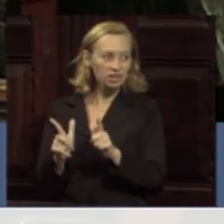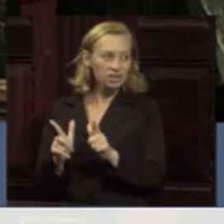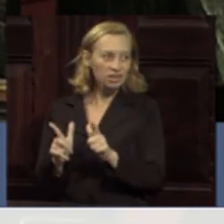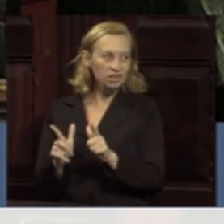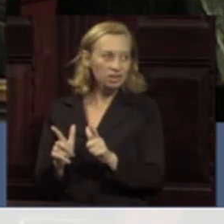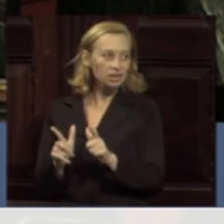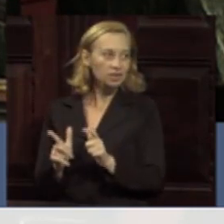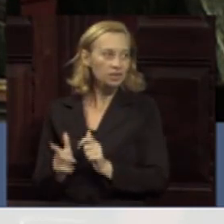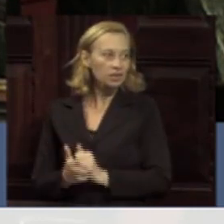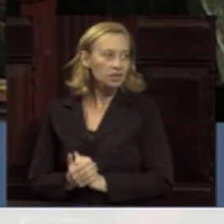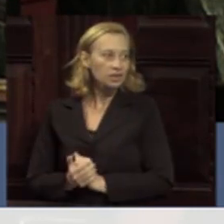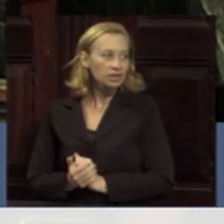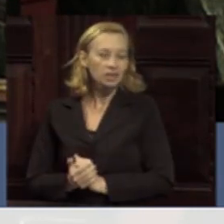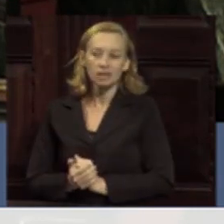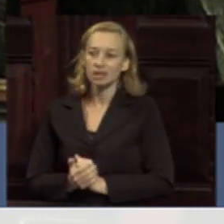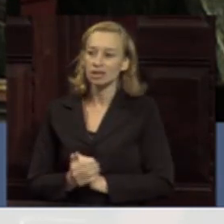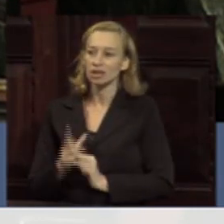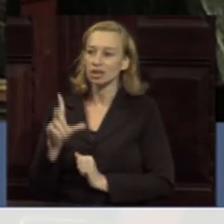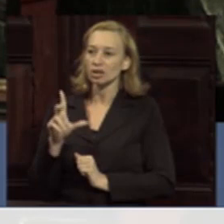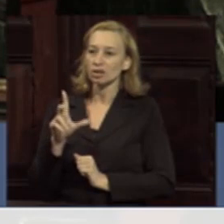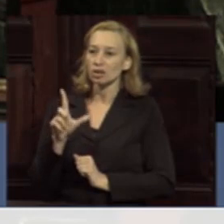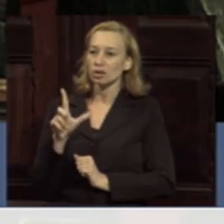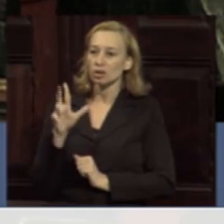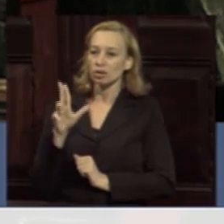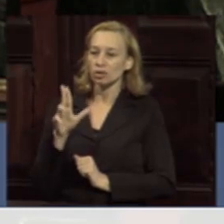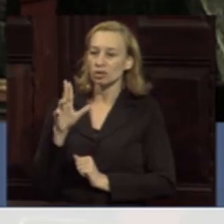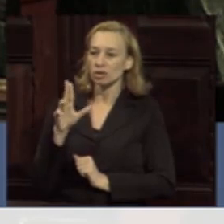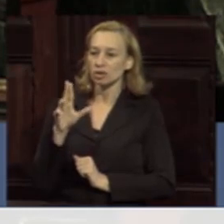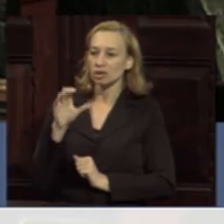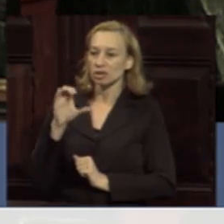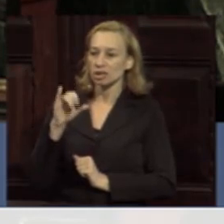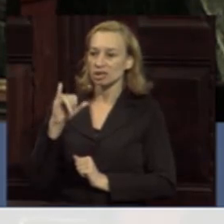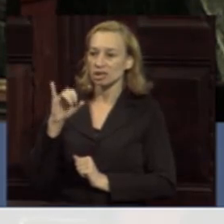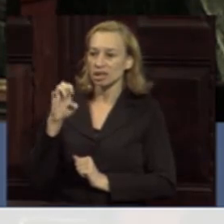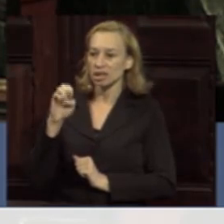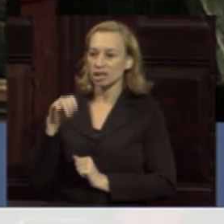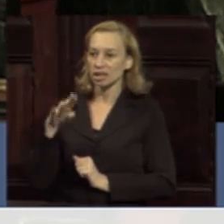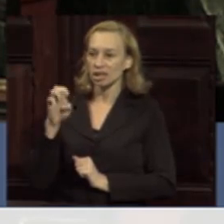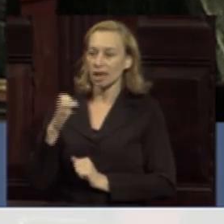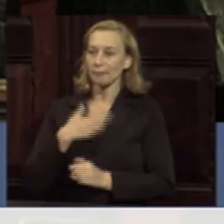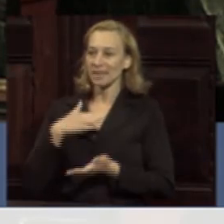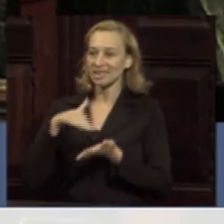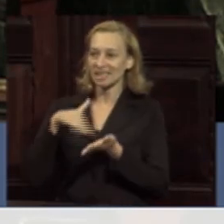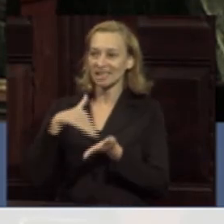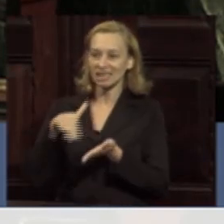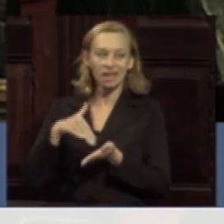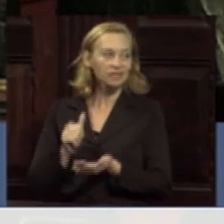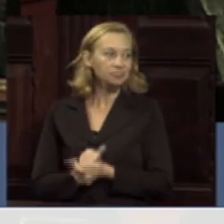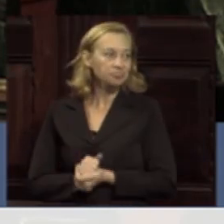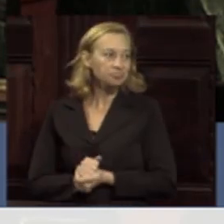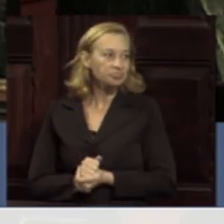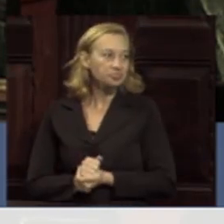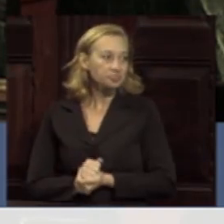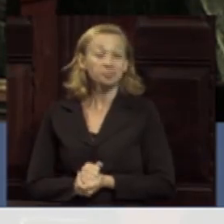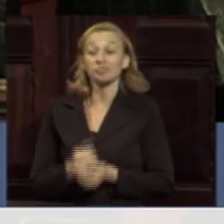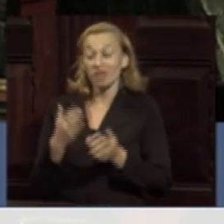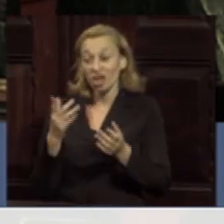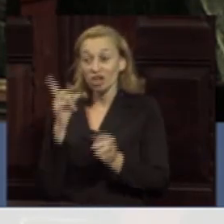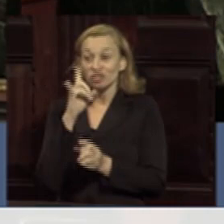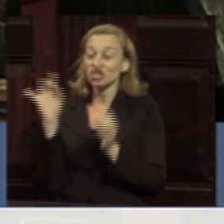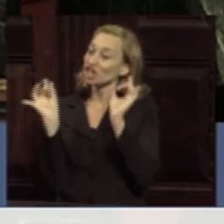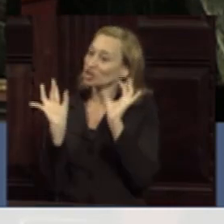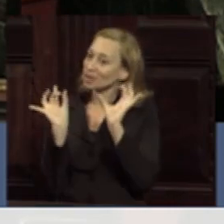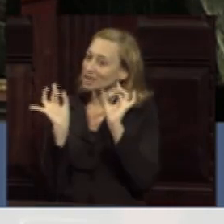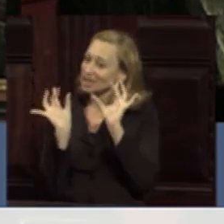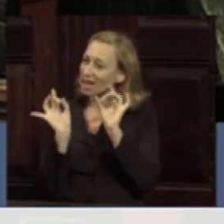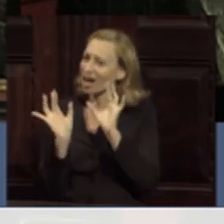nome da Luciene, minha secretária, e todas as minhas funcionárias, dizer que o dia... A mulher é tão especial que tem que ser